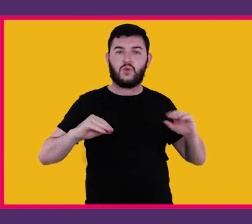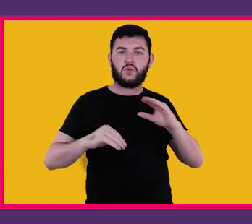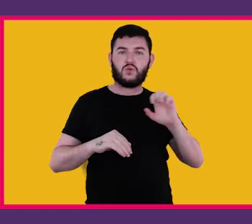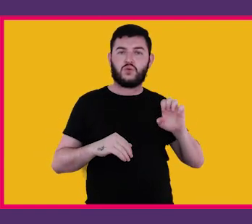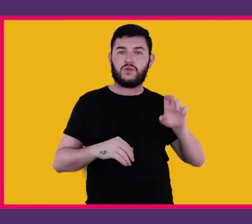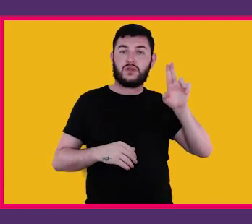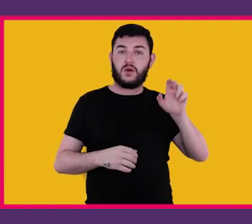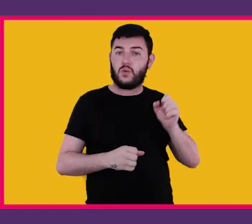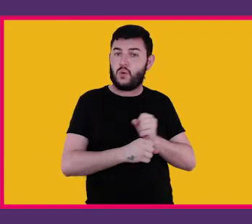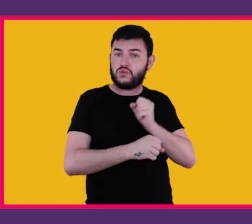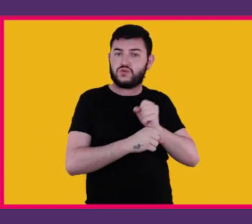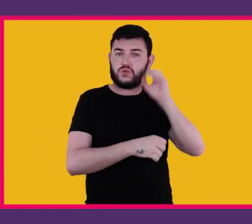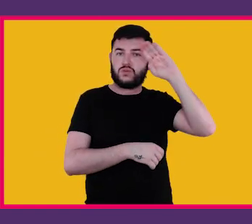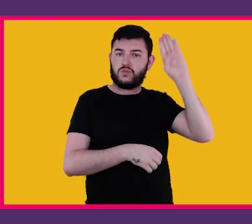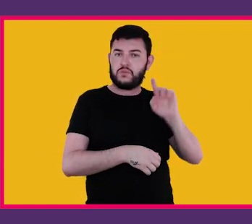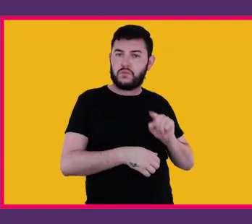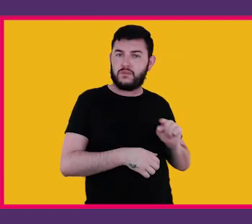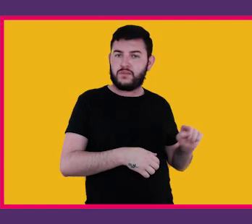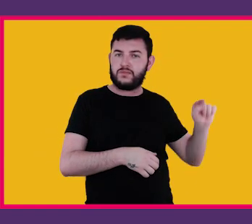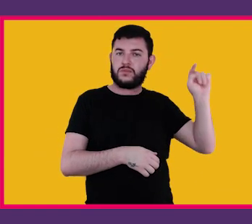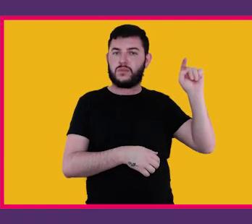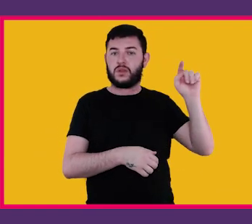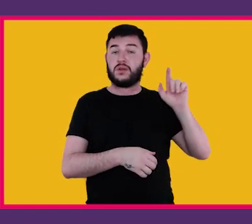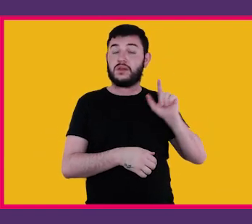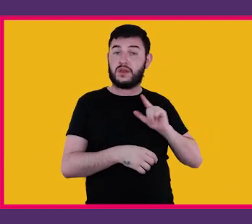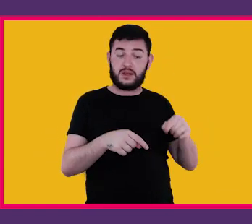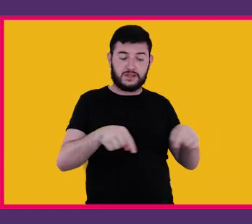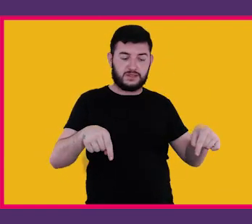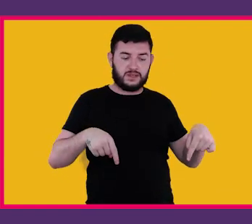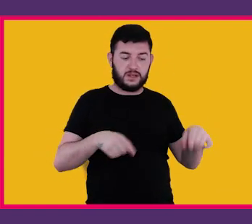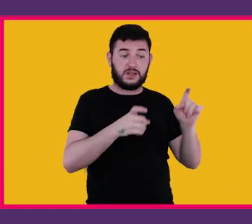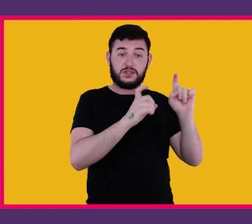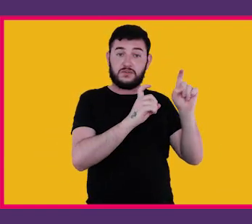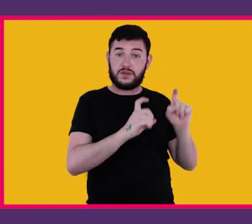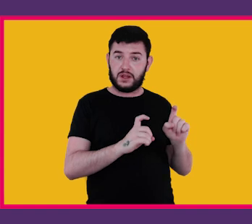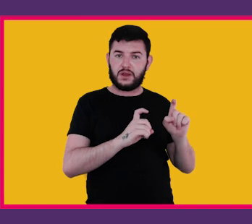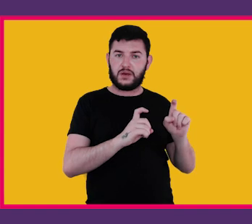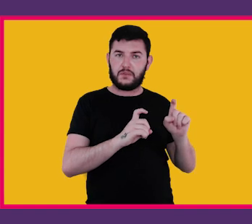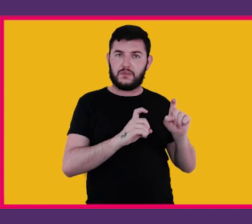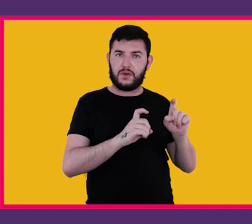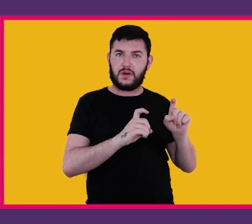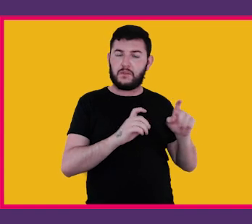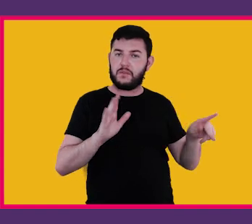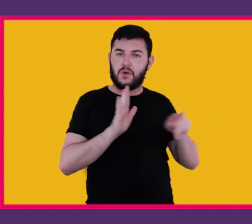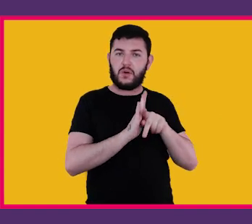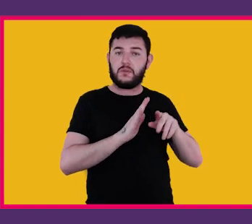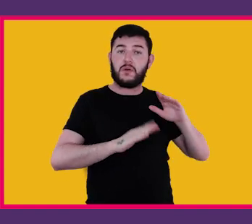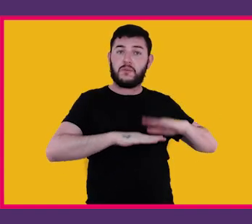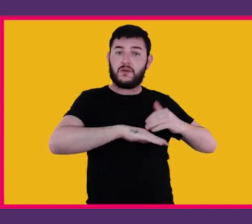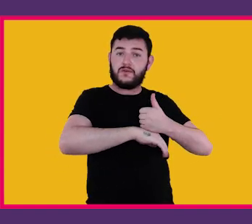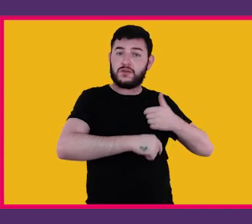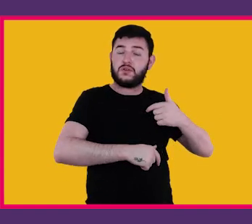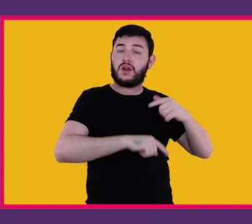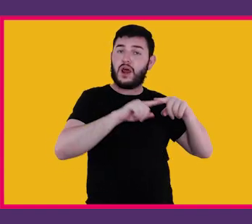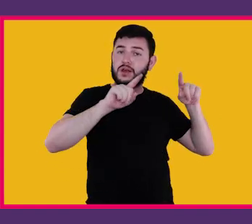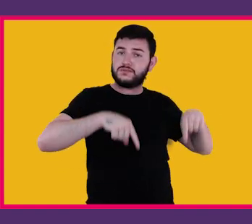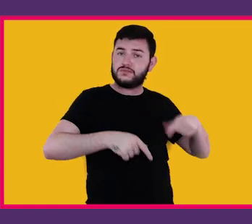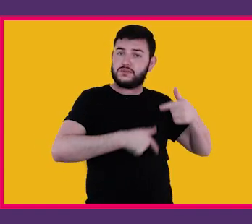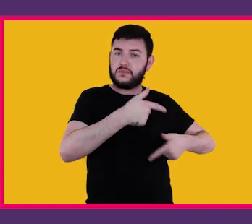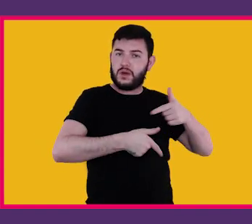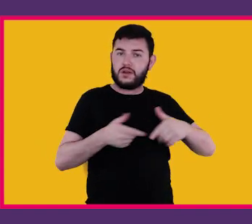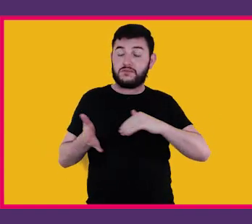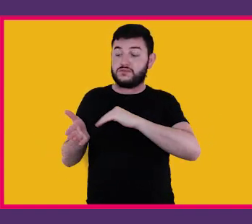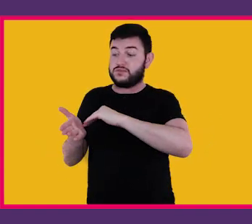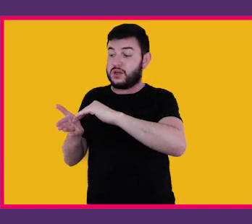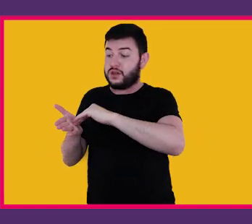serão construídos. O projeto conta com áreas administrativas, que a princípio são restritas aos operadores do equipamento cultural, como recepção,